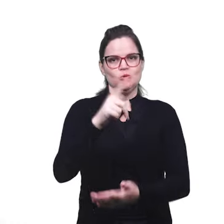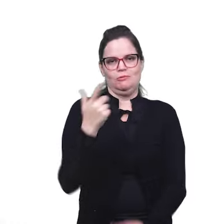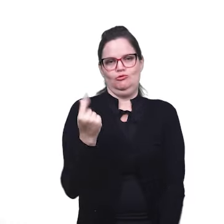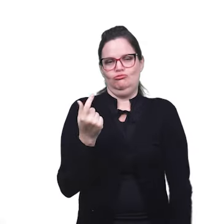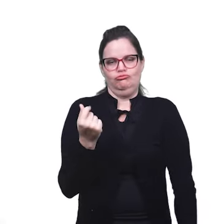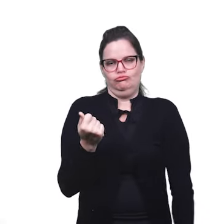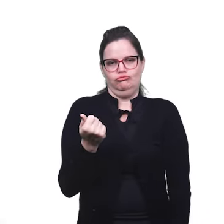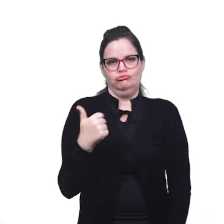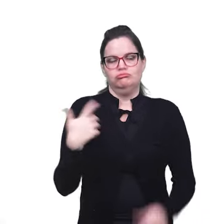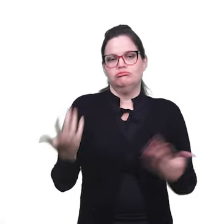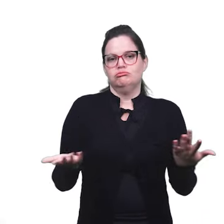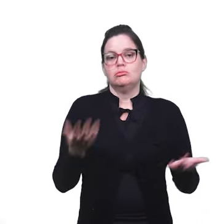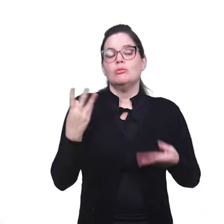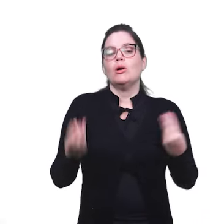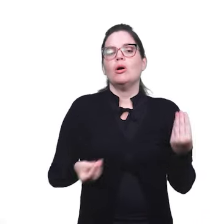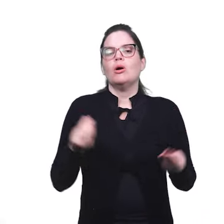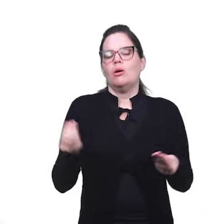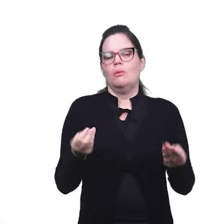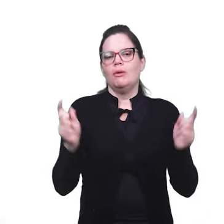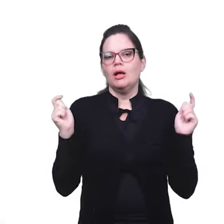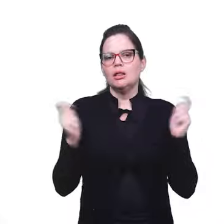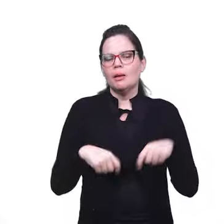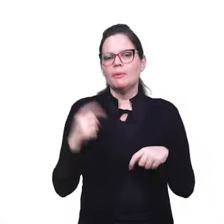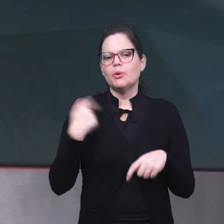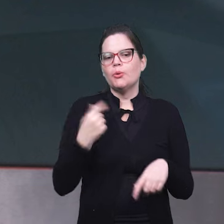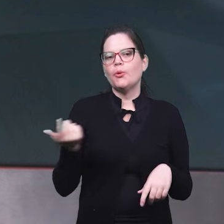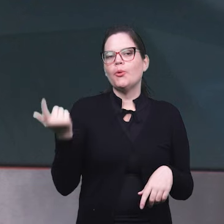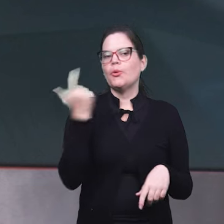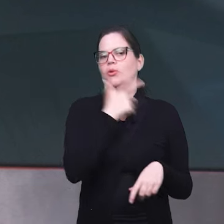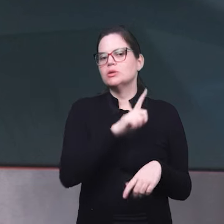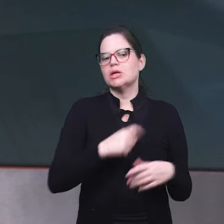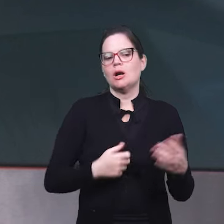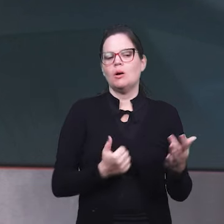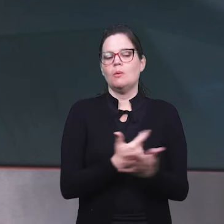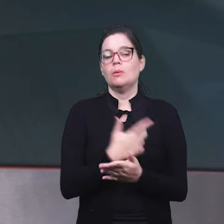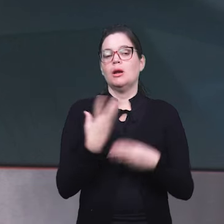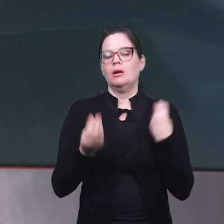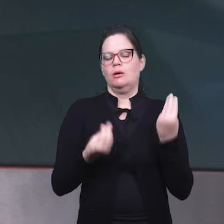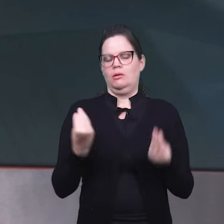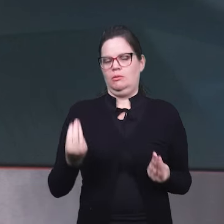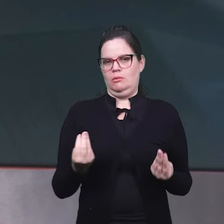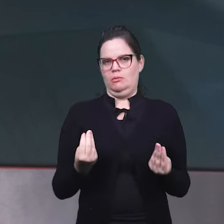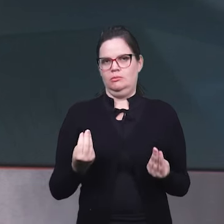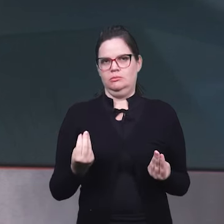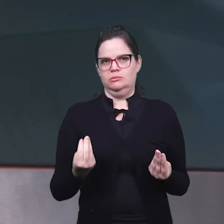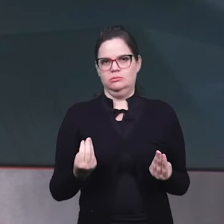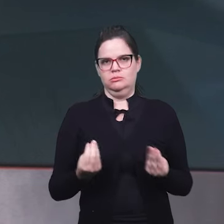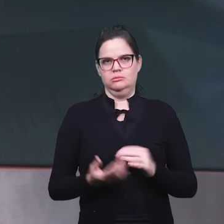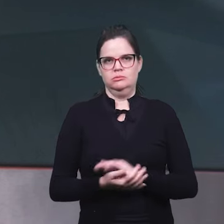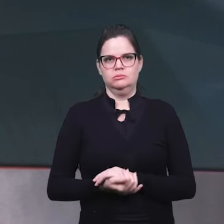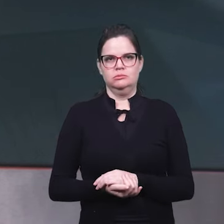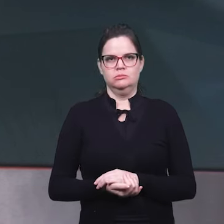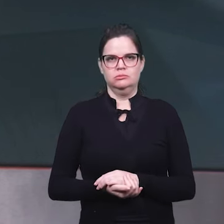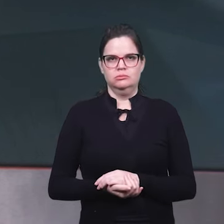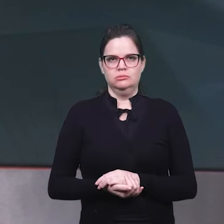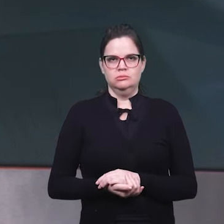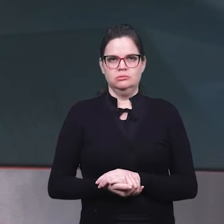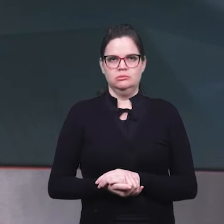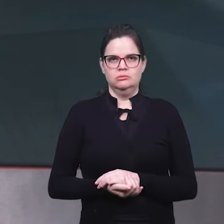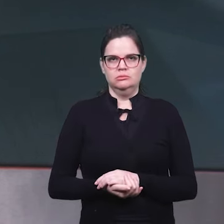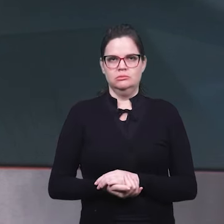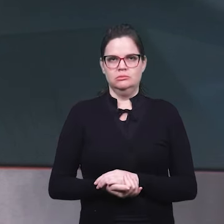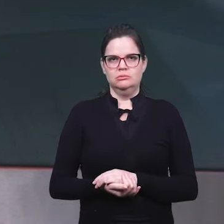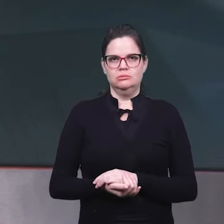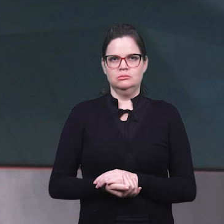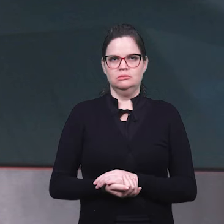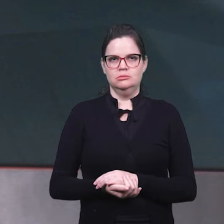Então, a forma que você tem para adquirir um bem,